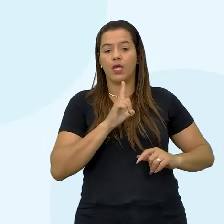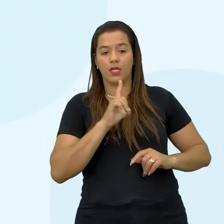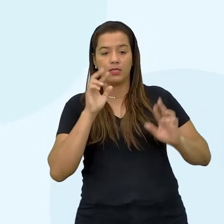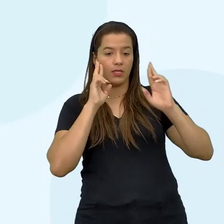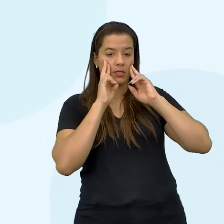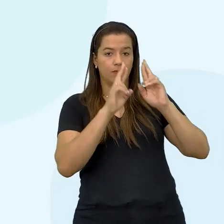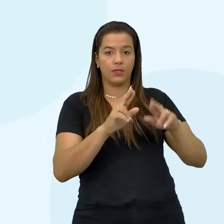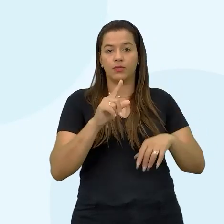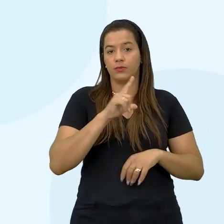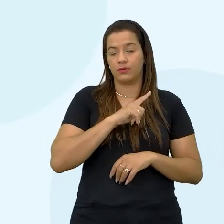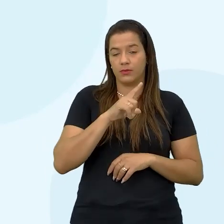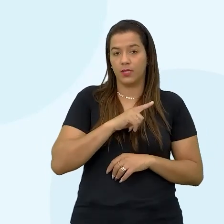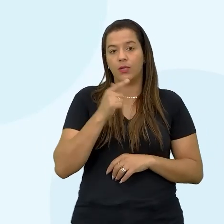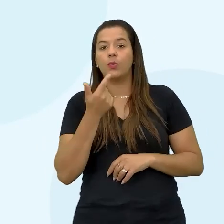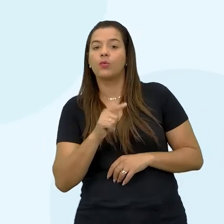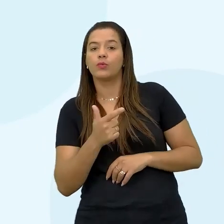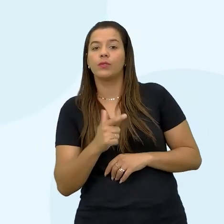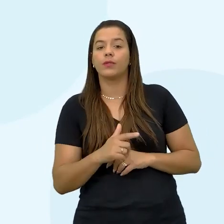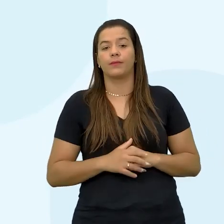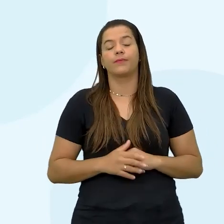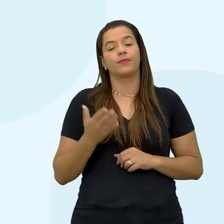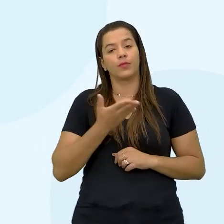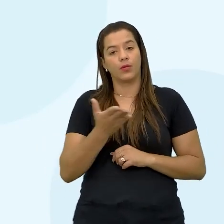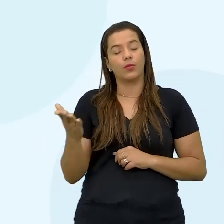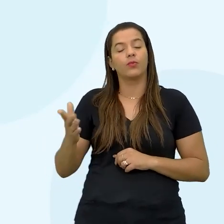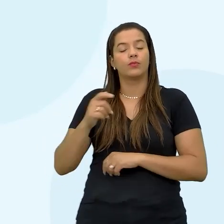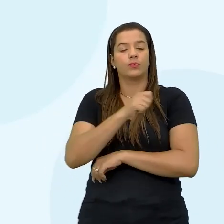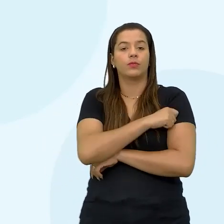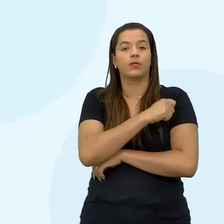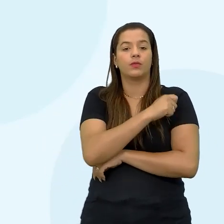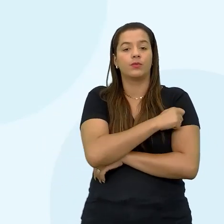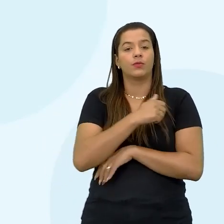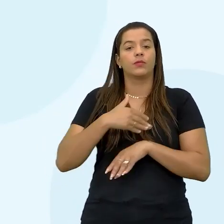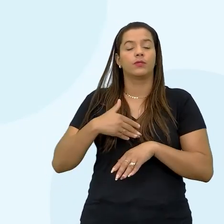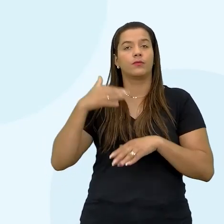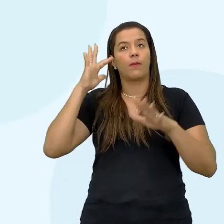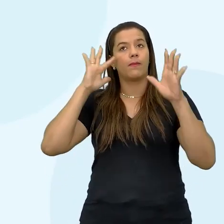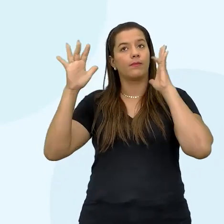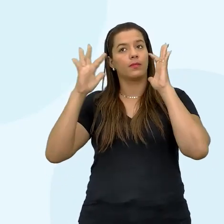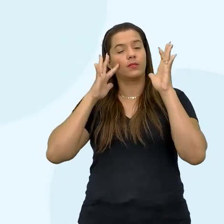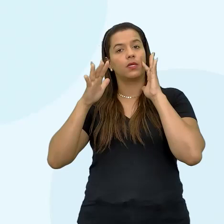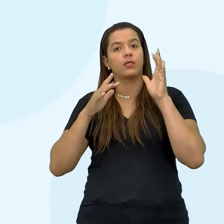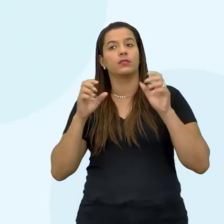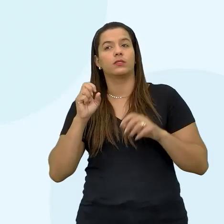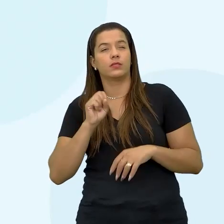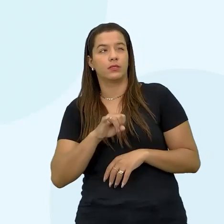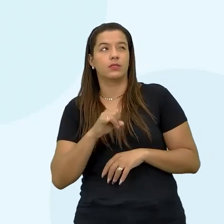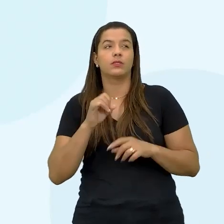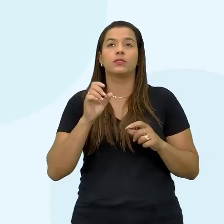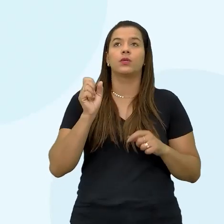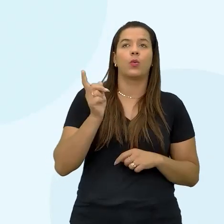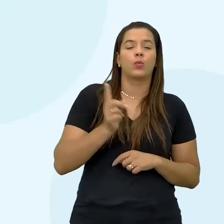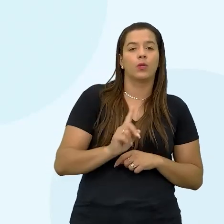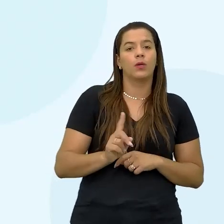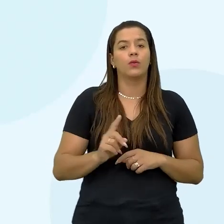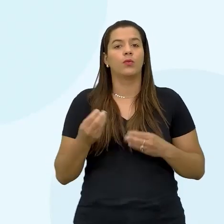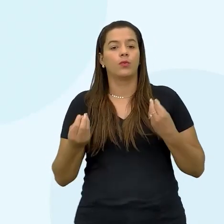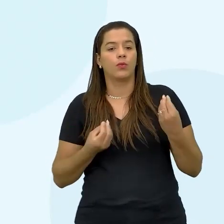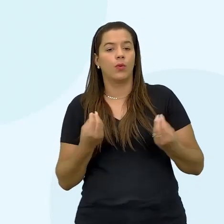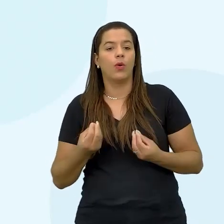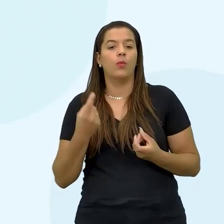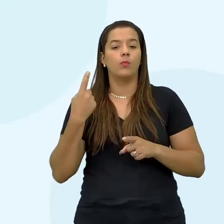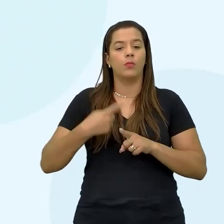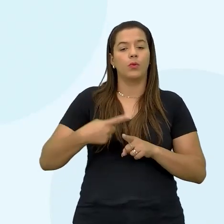dependendo. E aí os alunos vão começar a pensar, né, os estudantes, será que são, será que não são, por que que